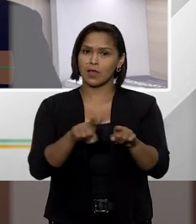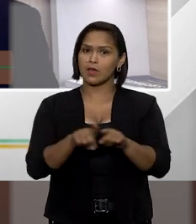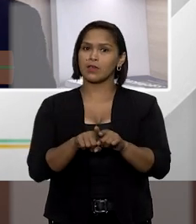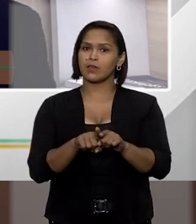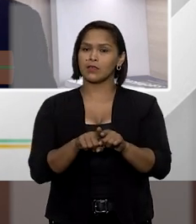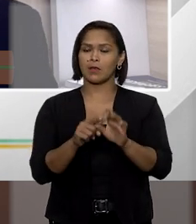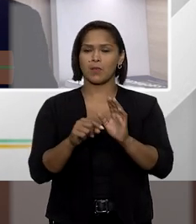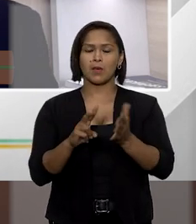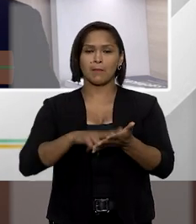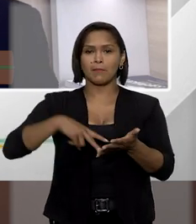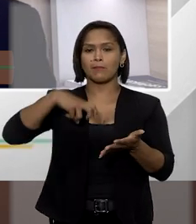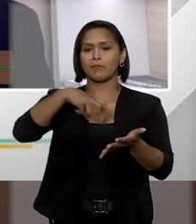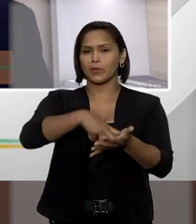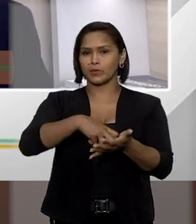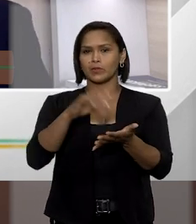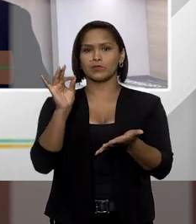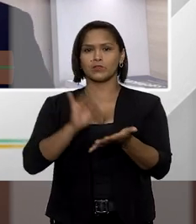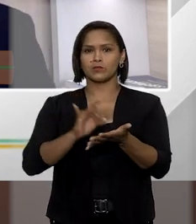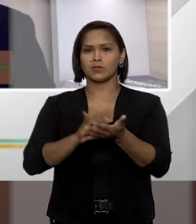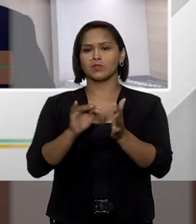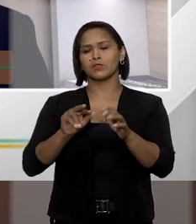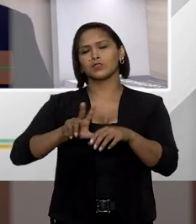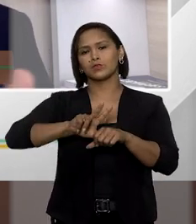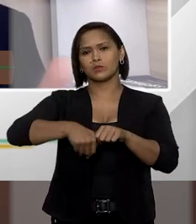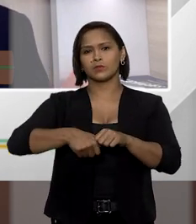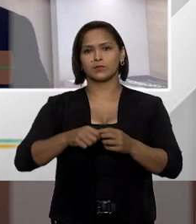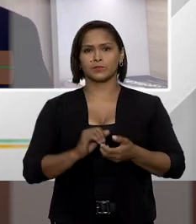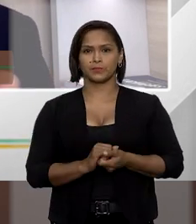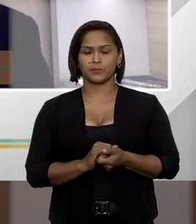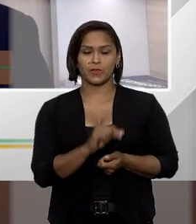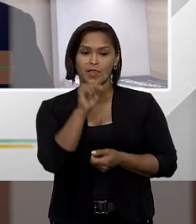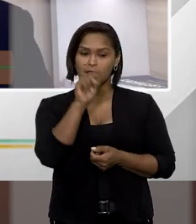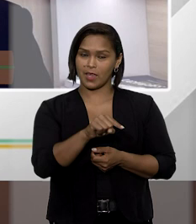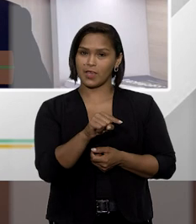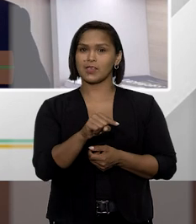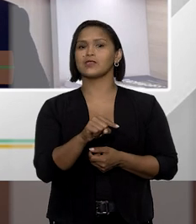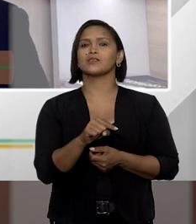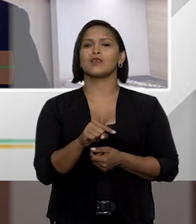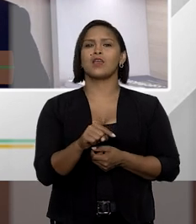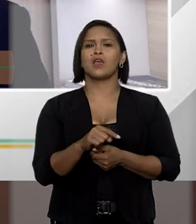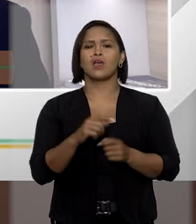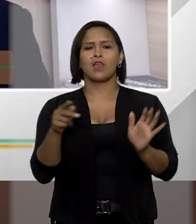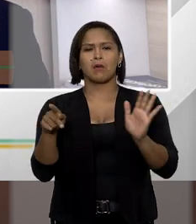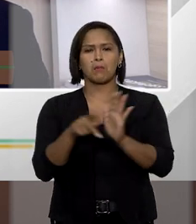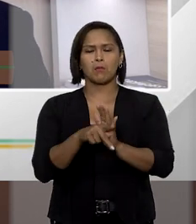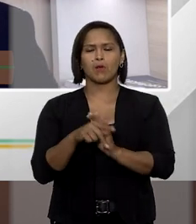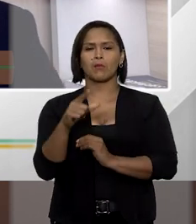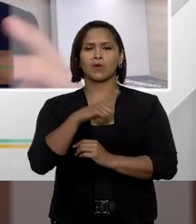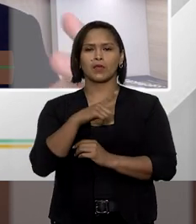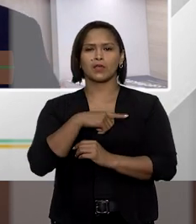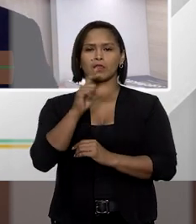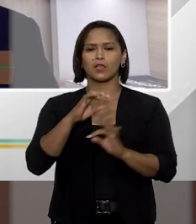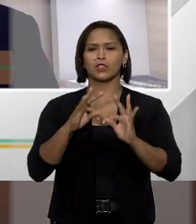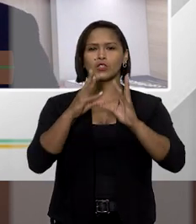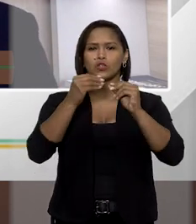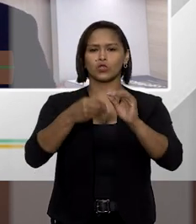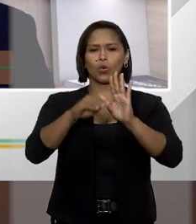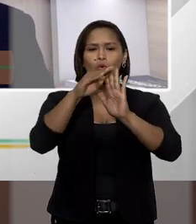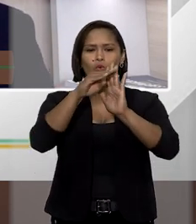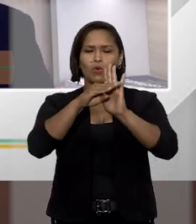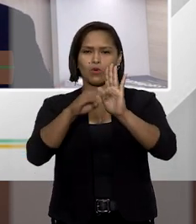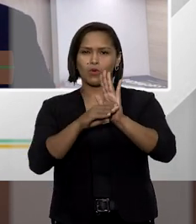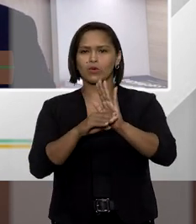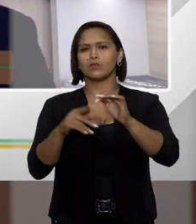também punam a efetiva corrupção. Esta é uma tônica presente em todas